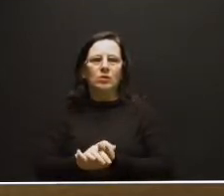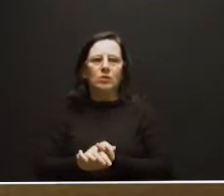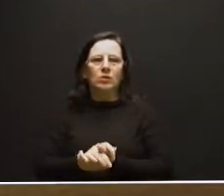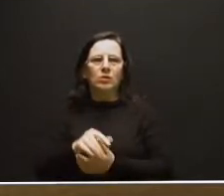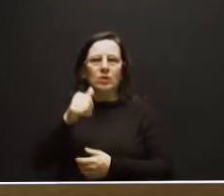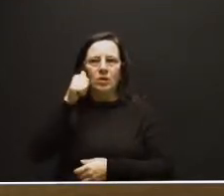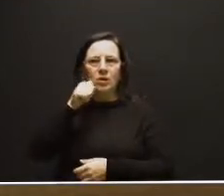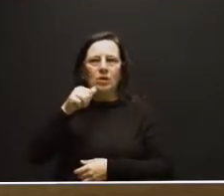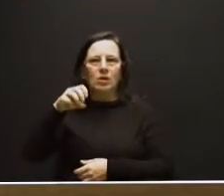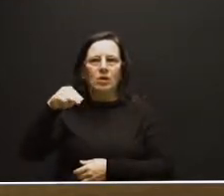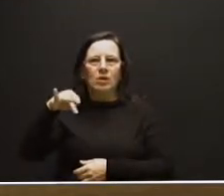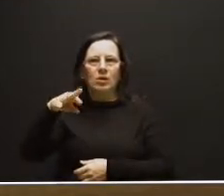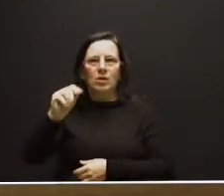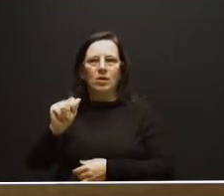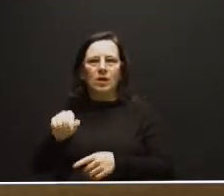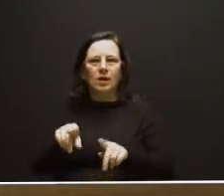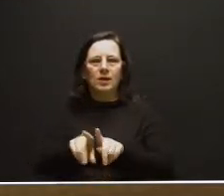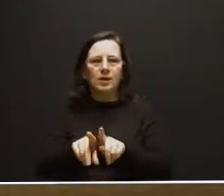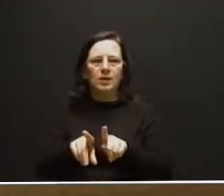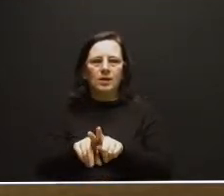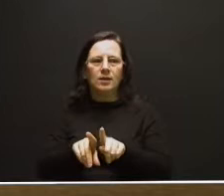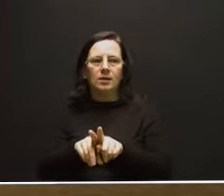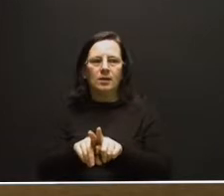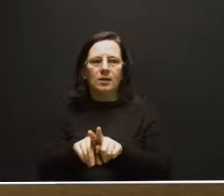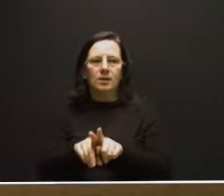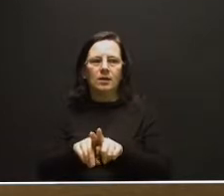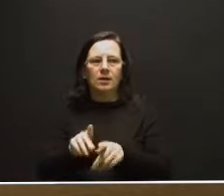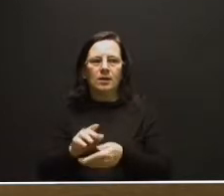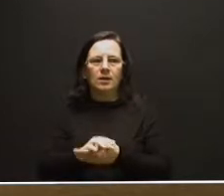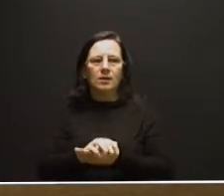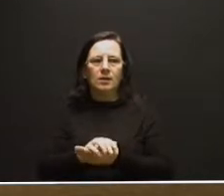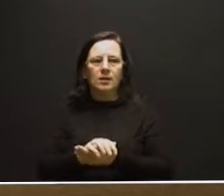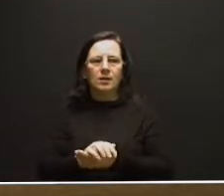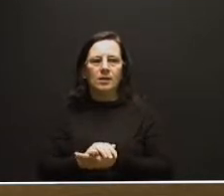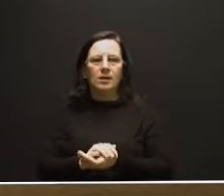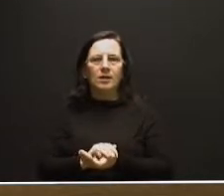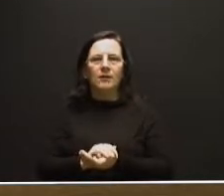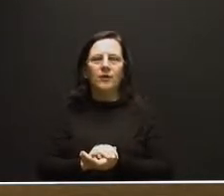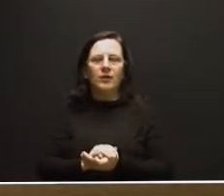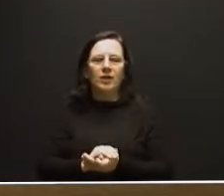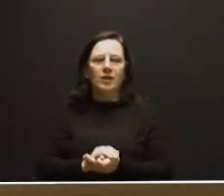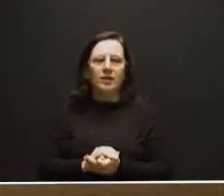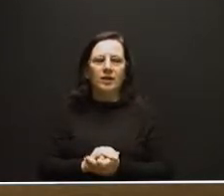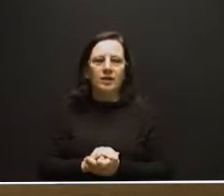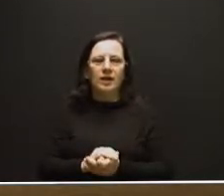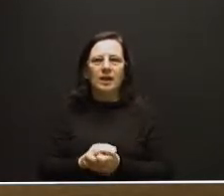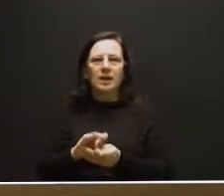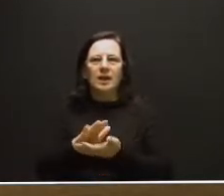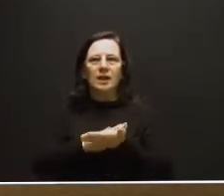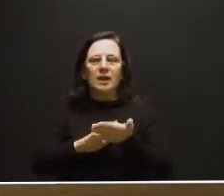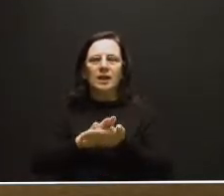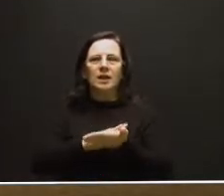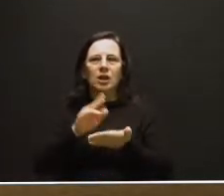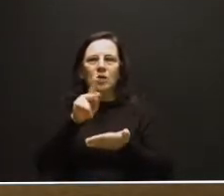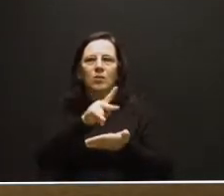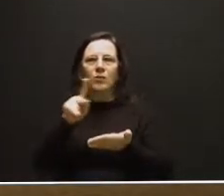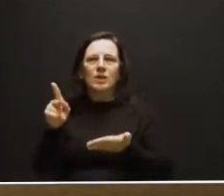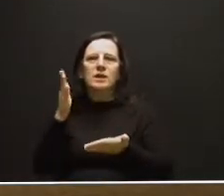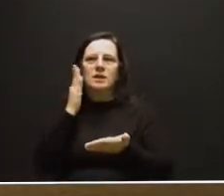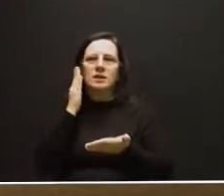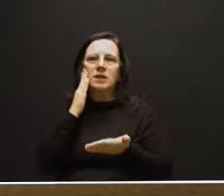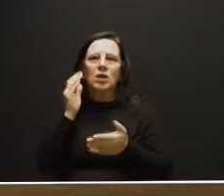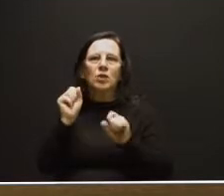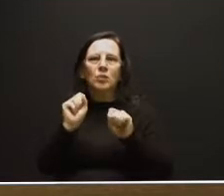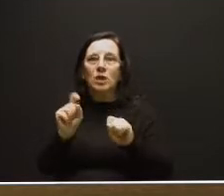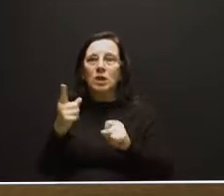márcio rosa tá lá na horas 07 na faixa porque porque nenhum professor tem coragem de dar por quem sabe sabe que